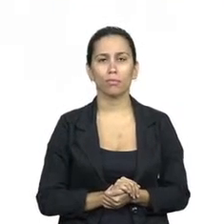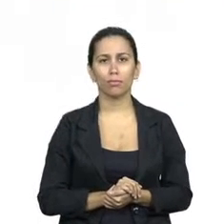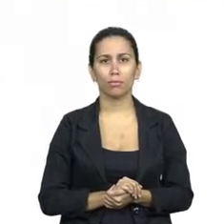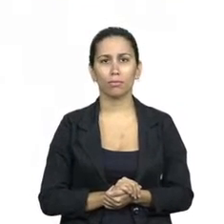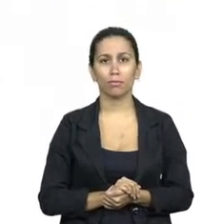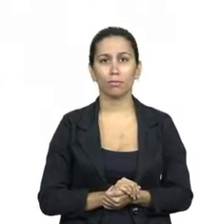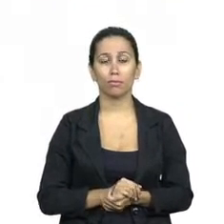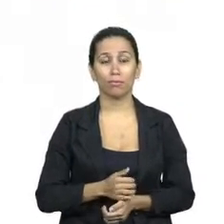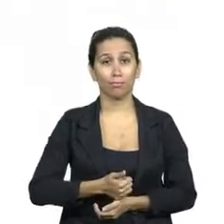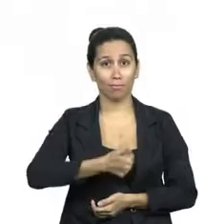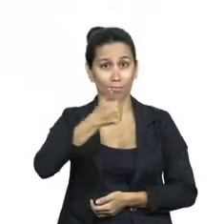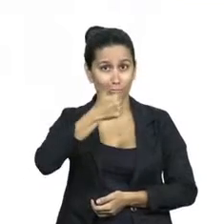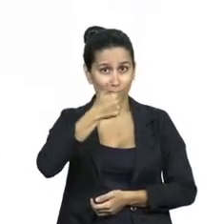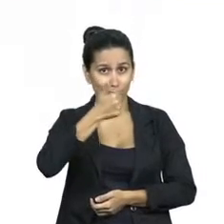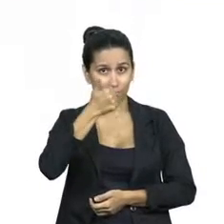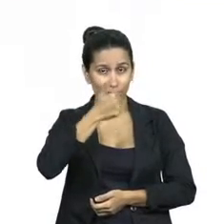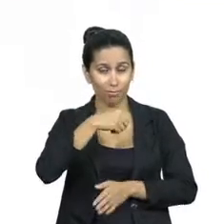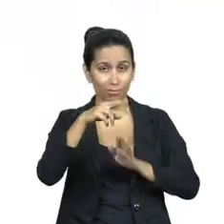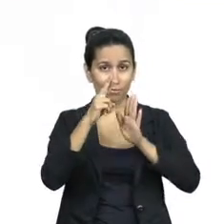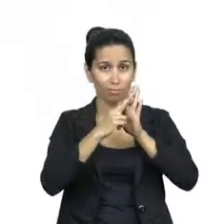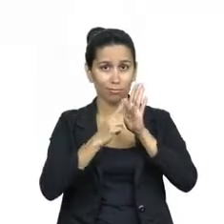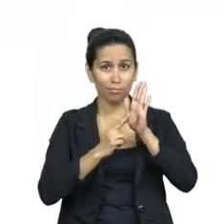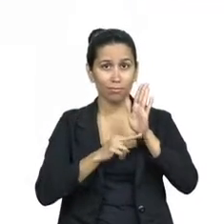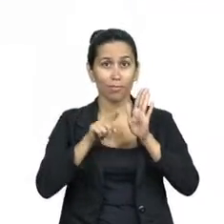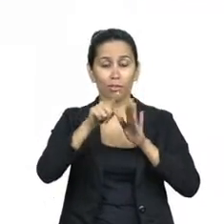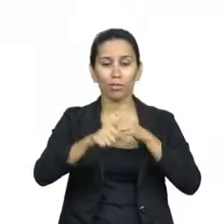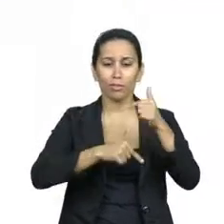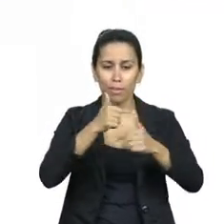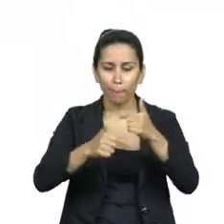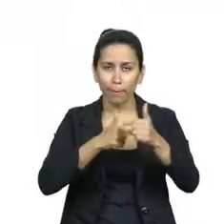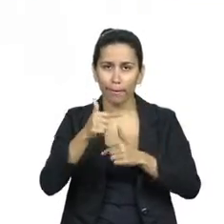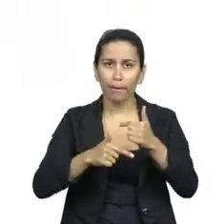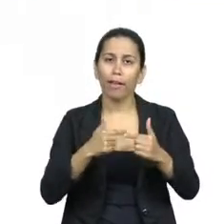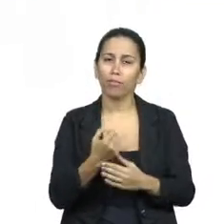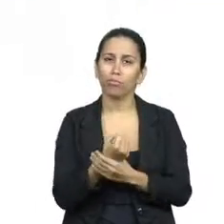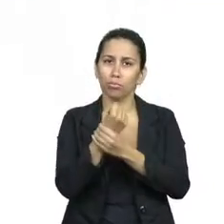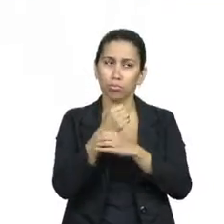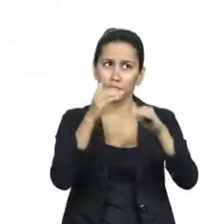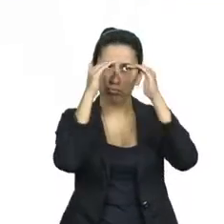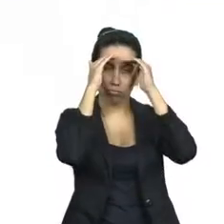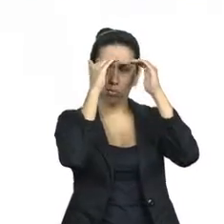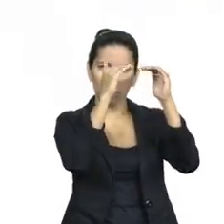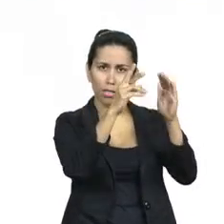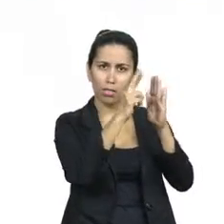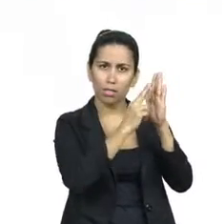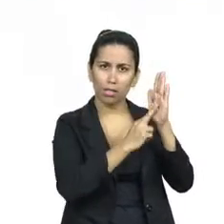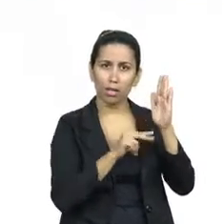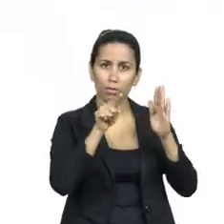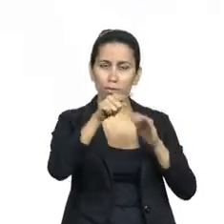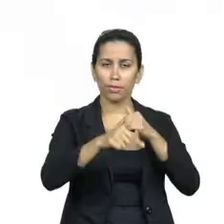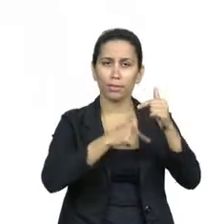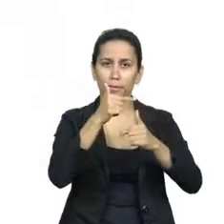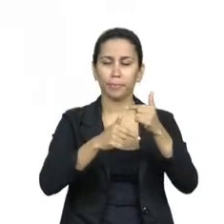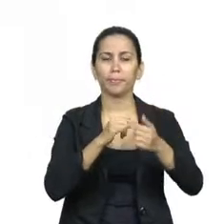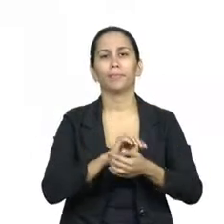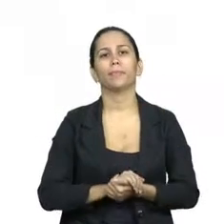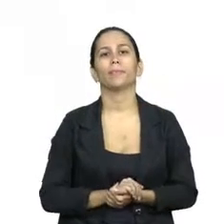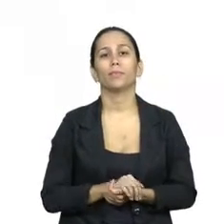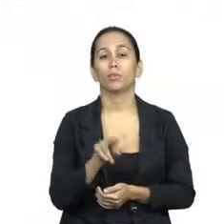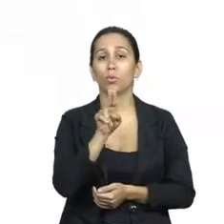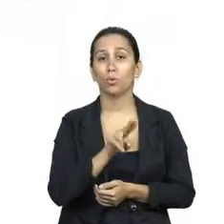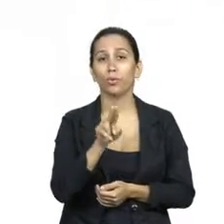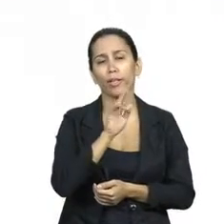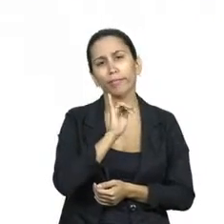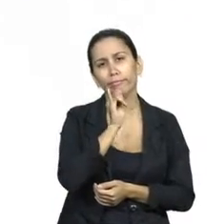O primeiro passo para você trabalhar com segurança é seguir os procedimentos indicados pela indústria que você trabalha. Utilizar, por